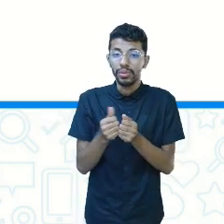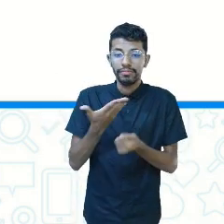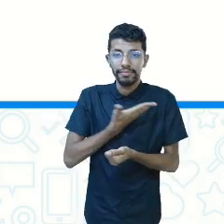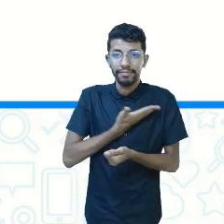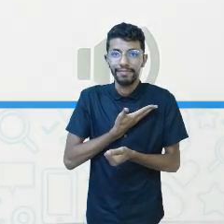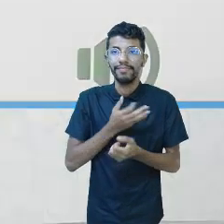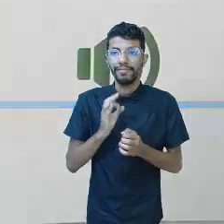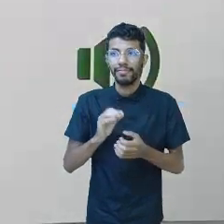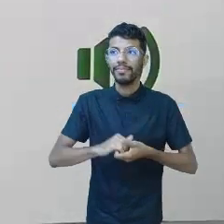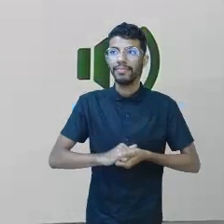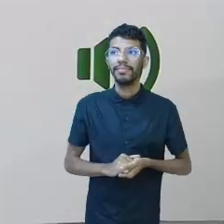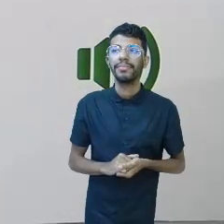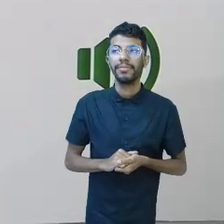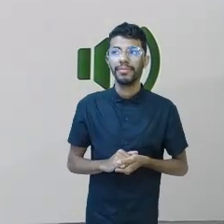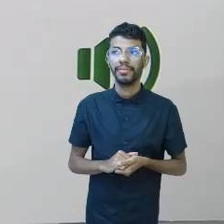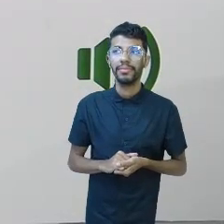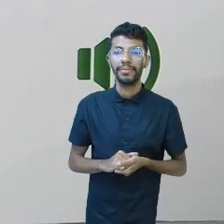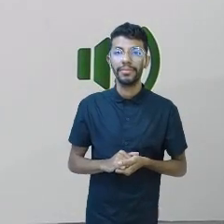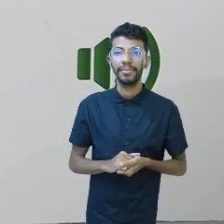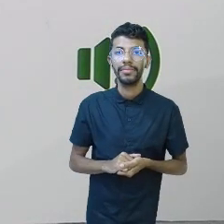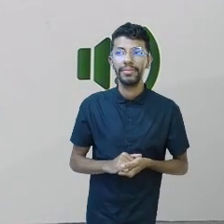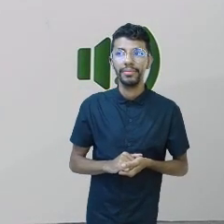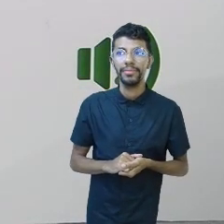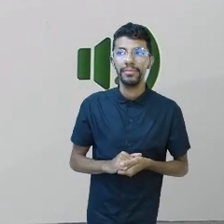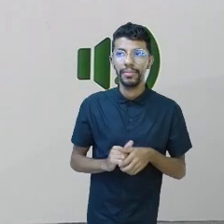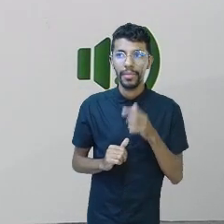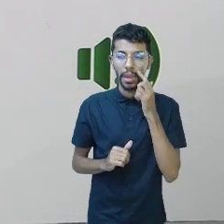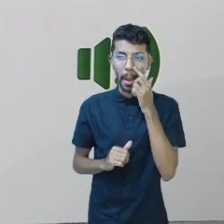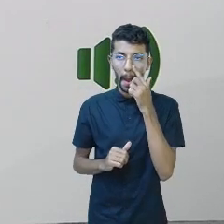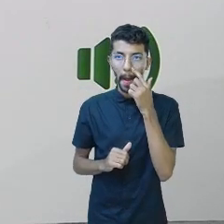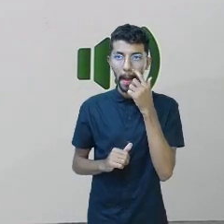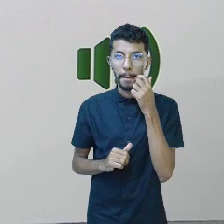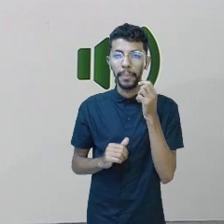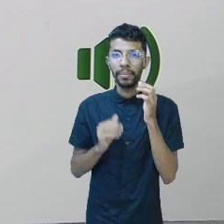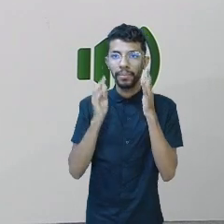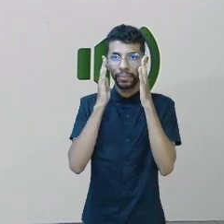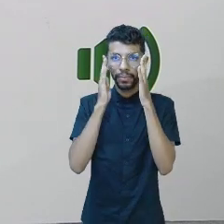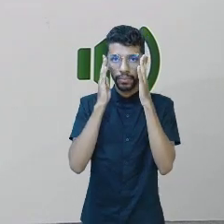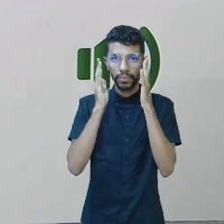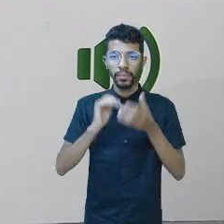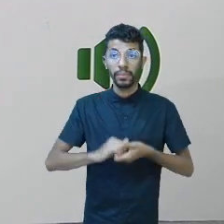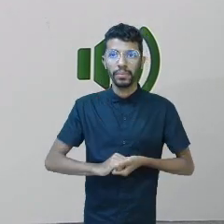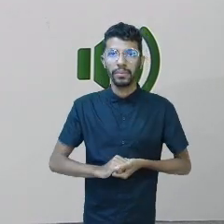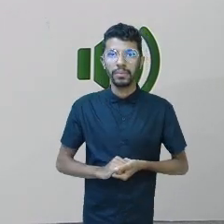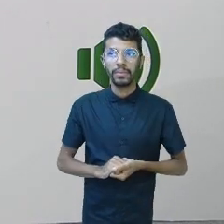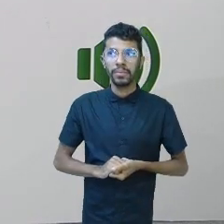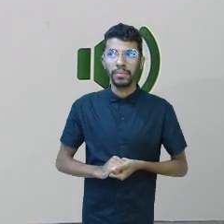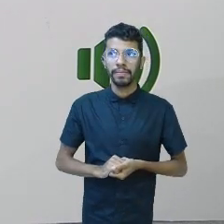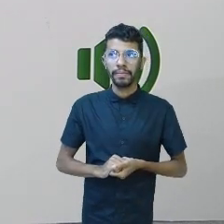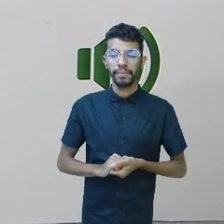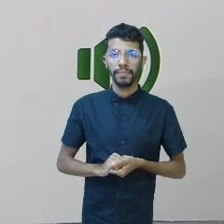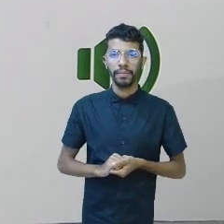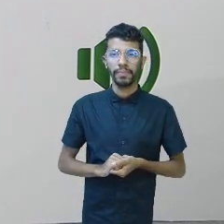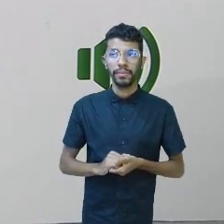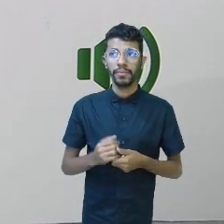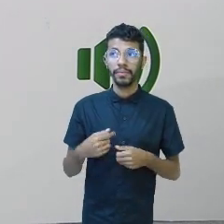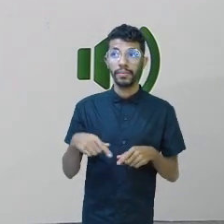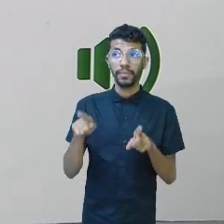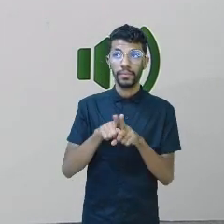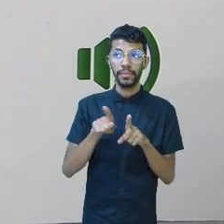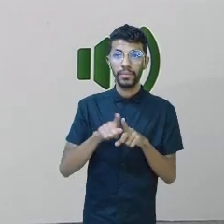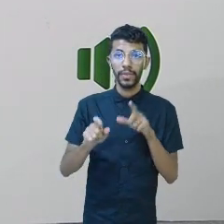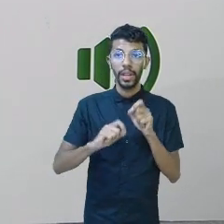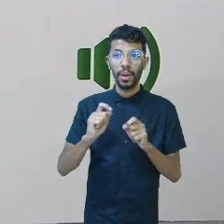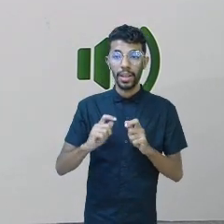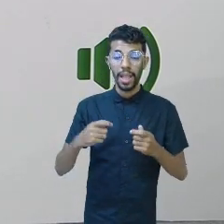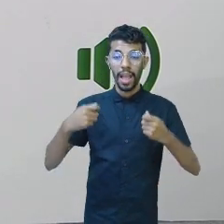Vamos ver mais aqui, ó. tira-se na sorte quem vai